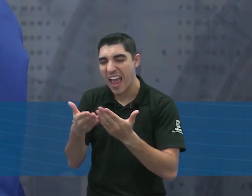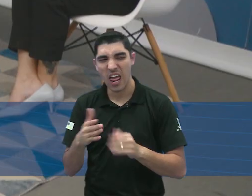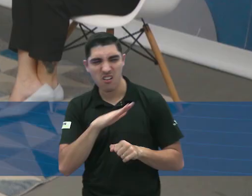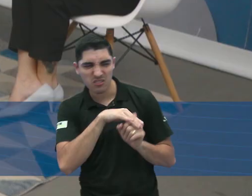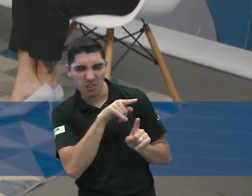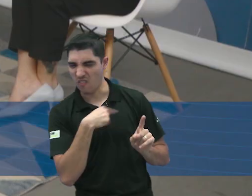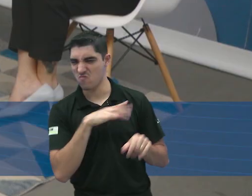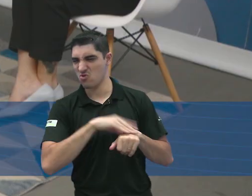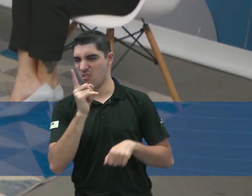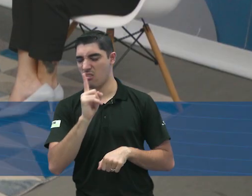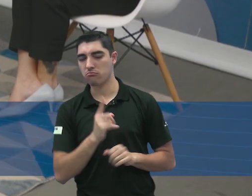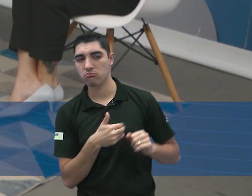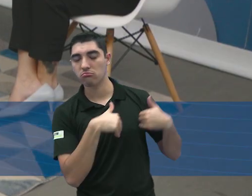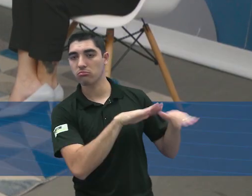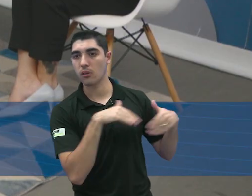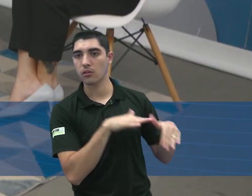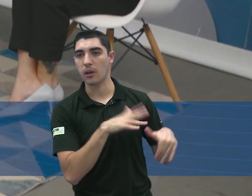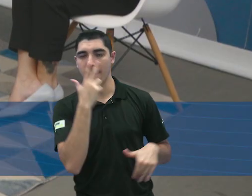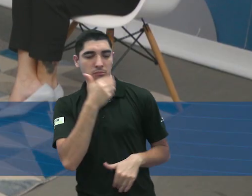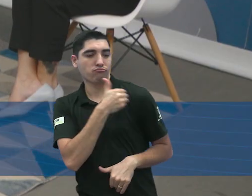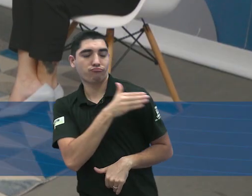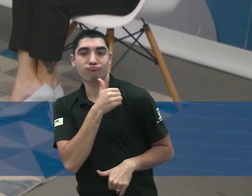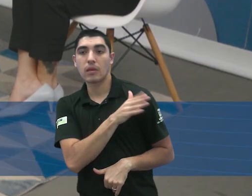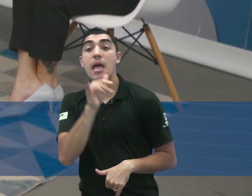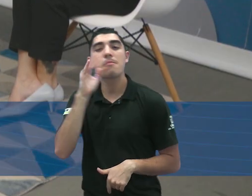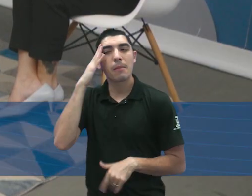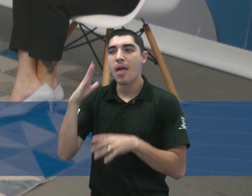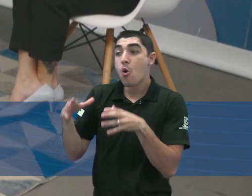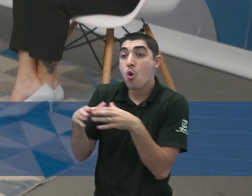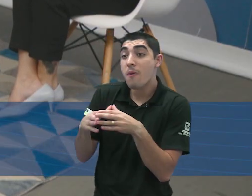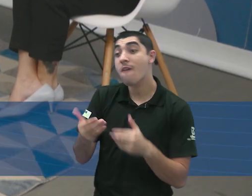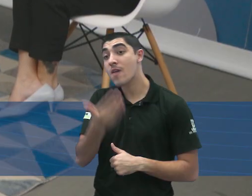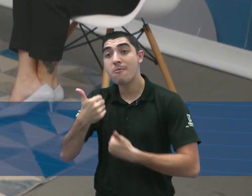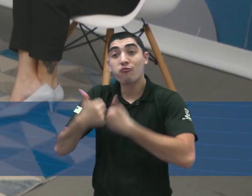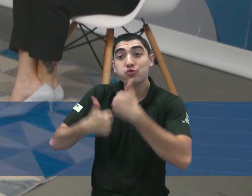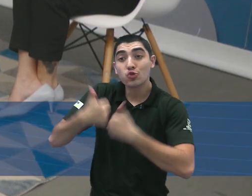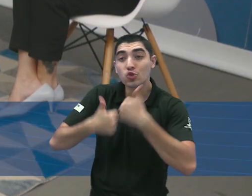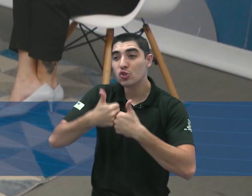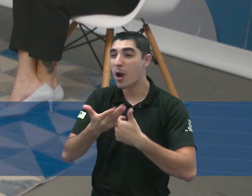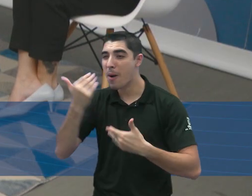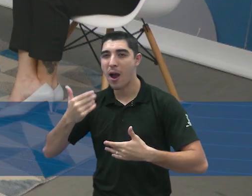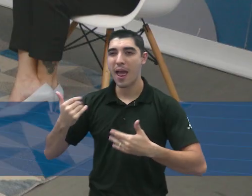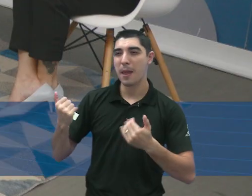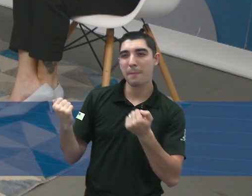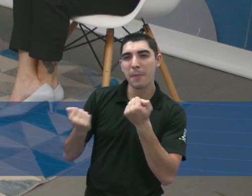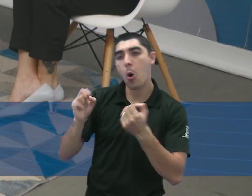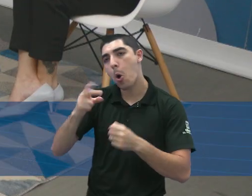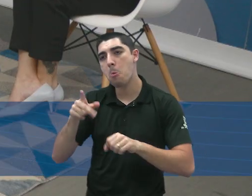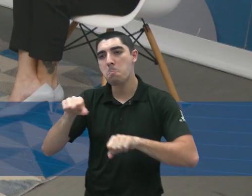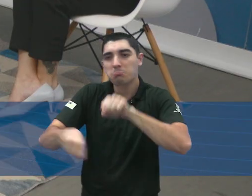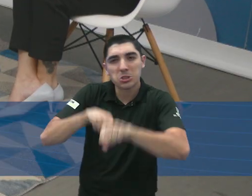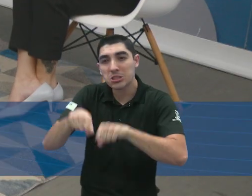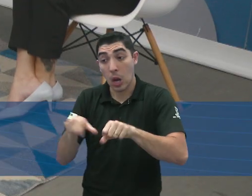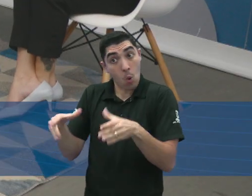aquela pessoa. Sabe quando tem os encontros lá, né? Os futebol, né? Que a gente tem às vezes, né? O grupo de futebol, de bike, né? Os grupos do